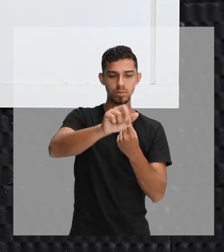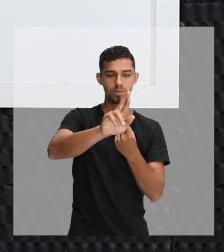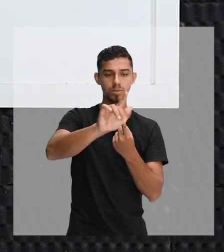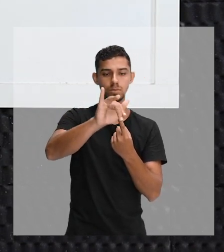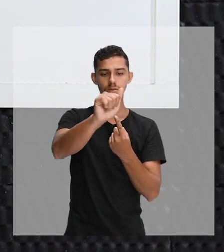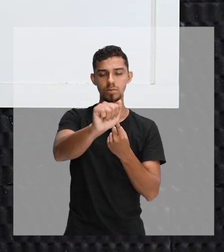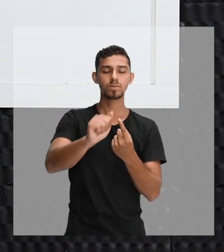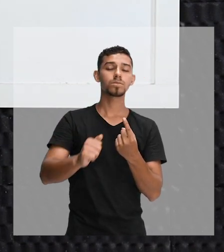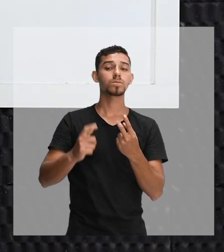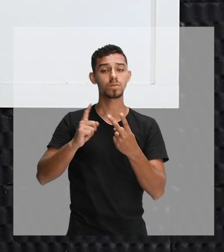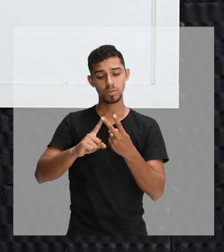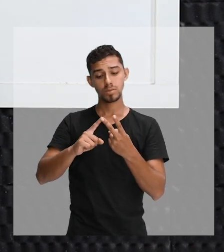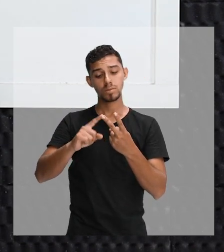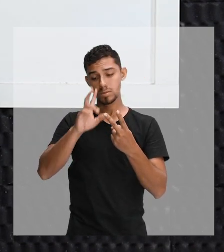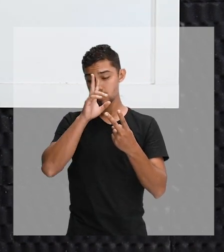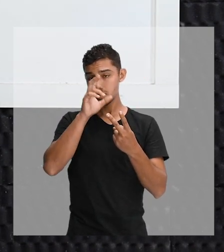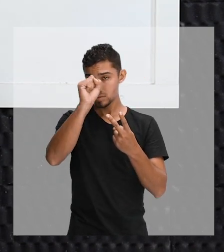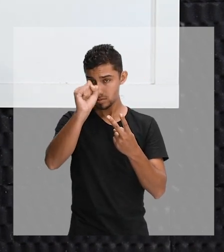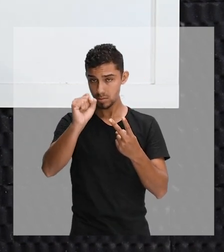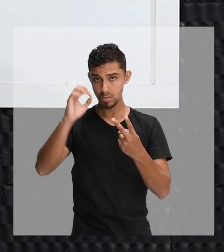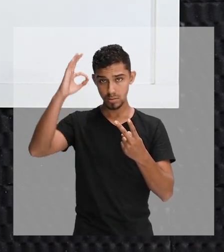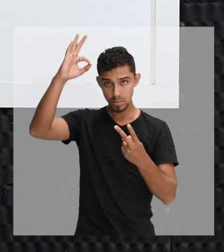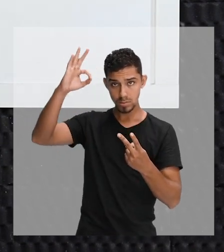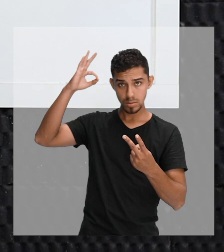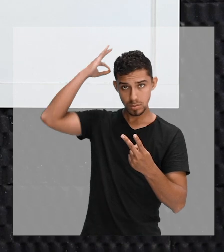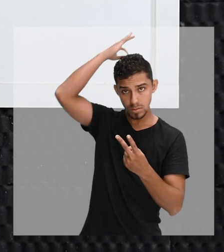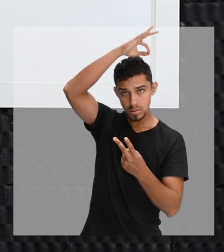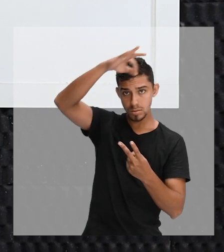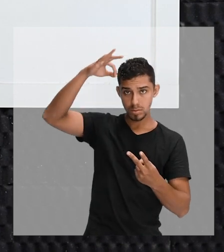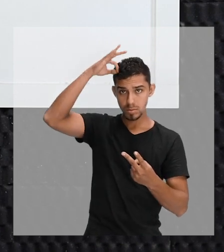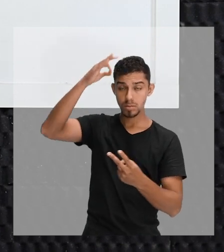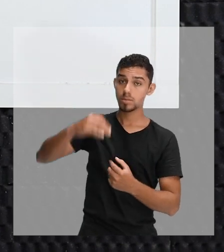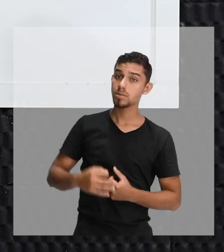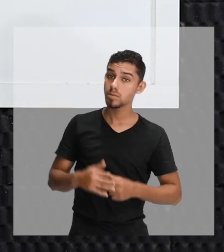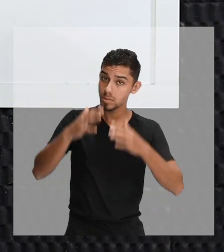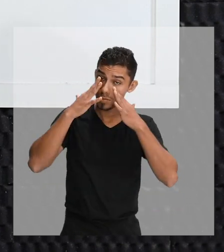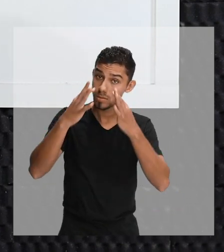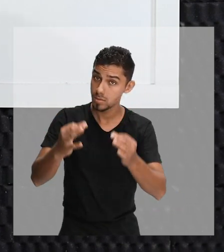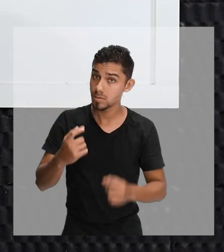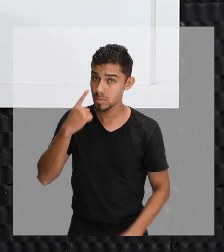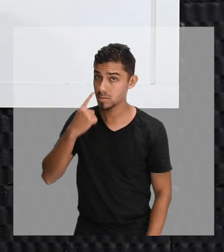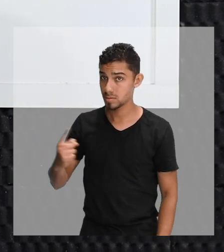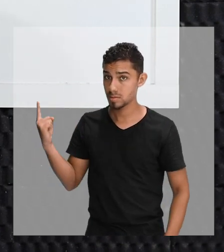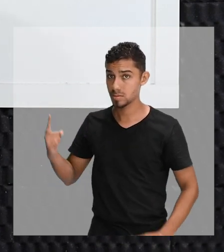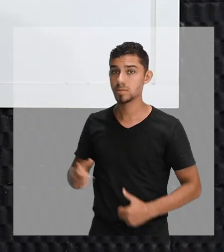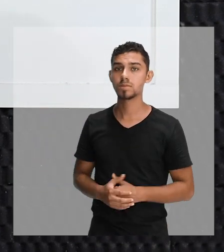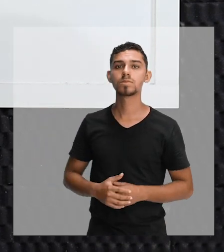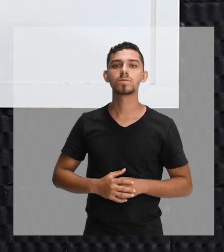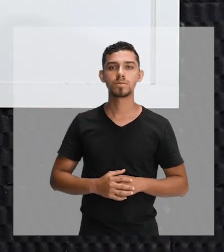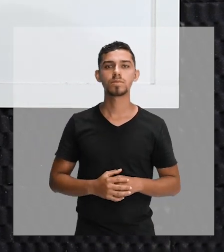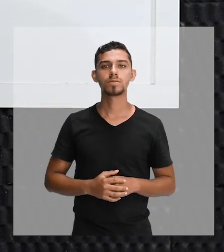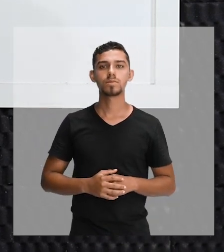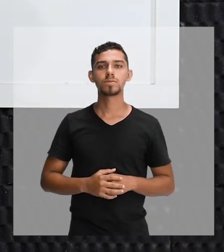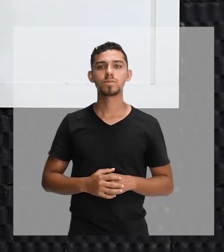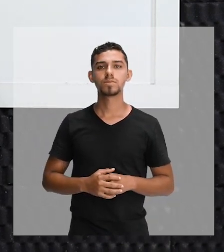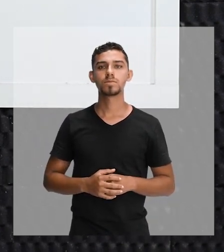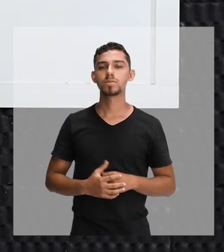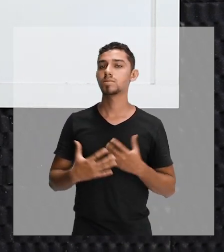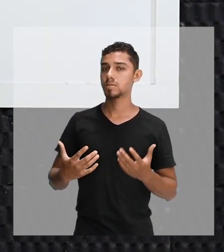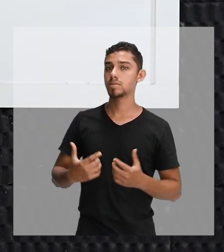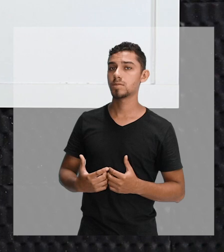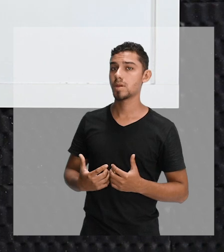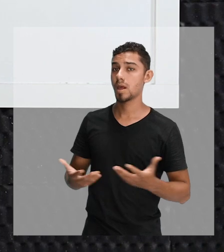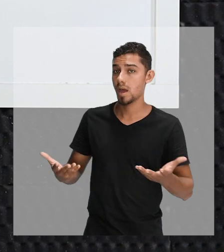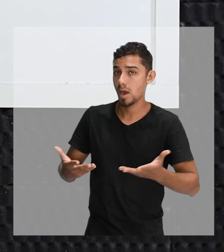Aí vem com a dica, presta atenção. Você que é terceiranista que vai fazer o vestibular, presta atenção no que o André vai dizer agora. Certo? Olha só, essa